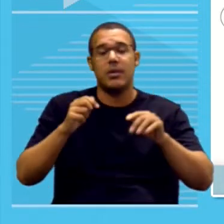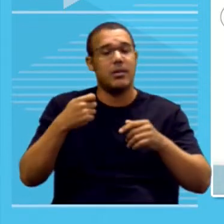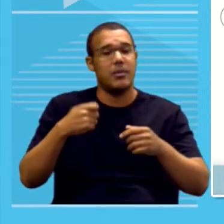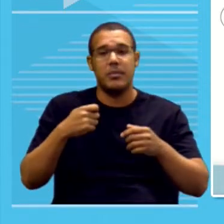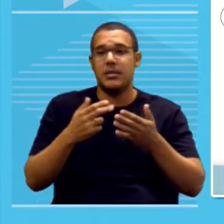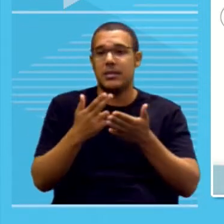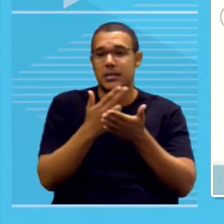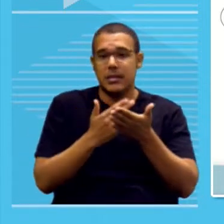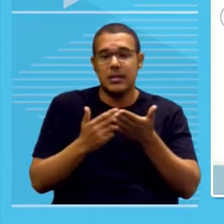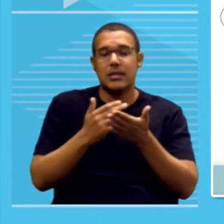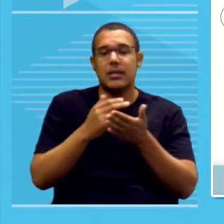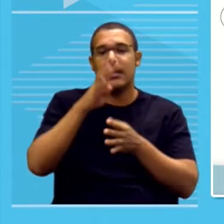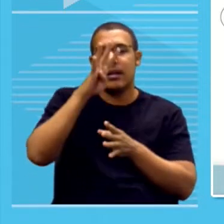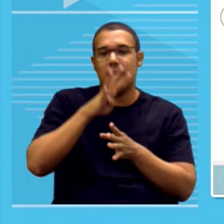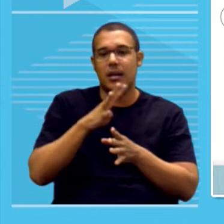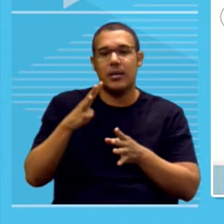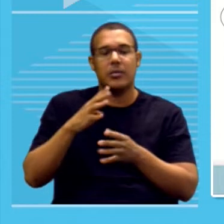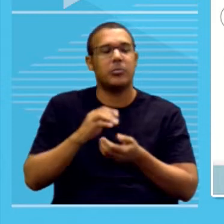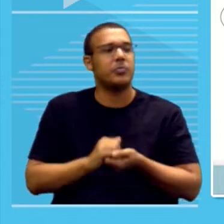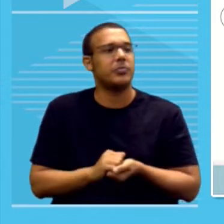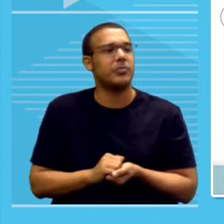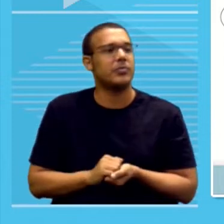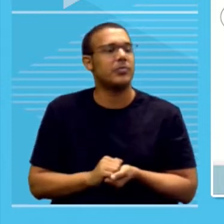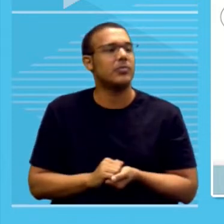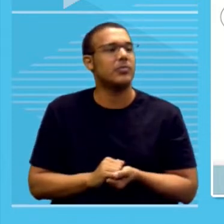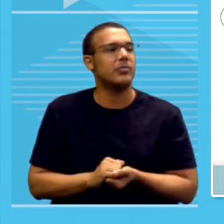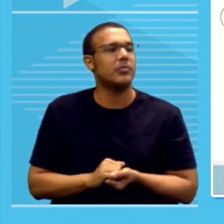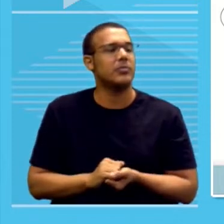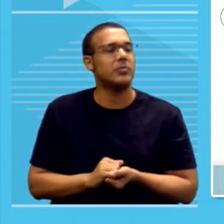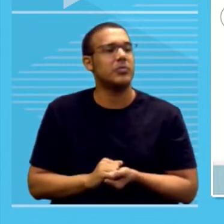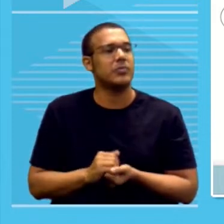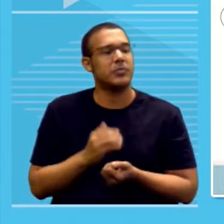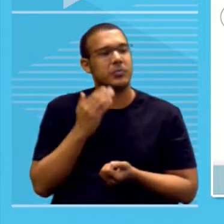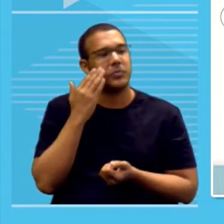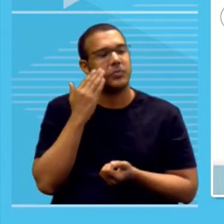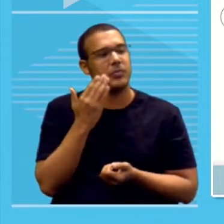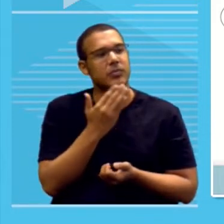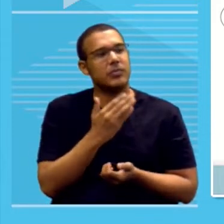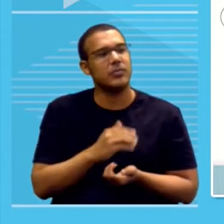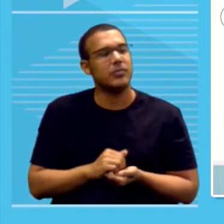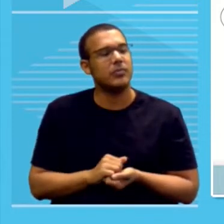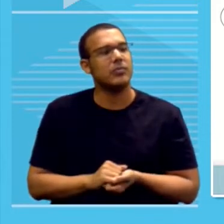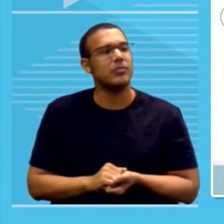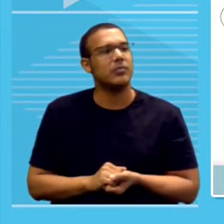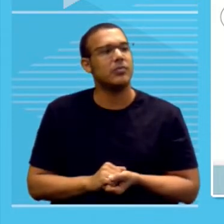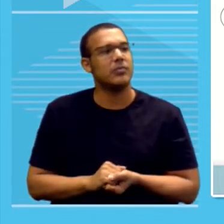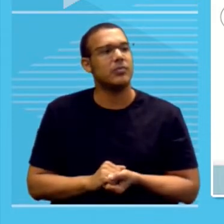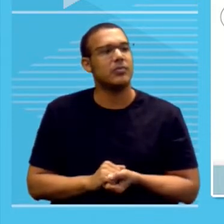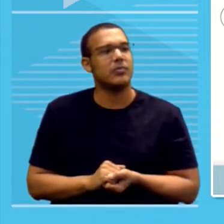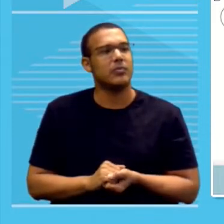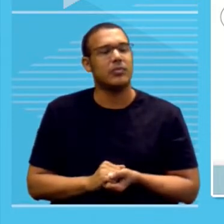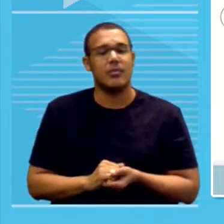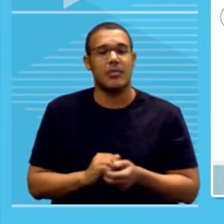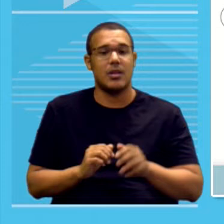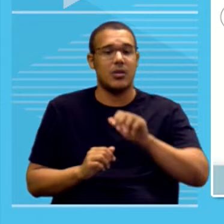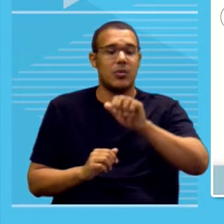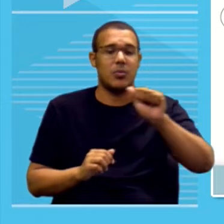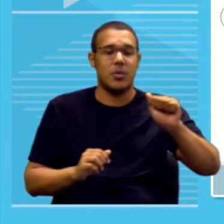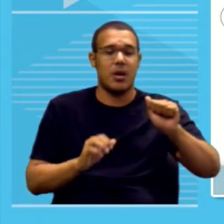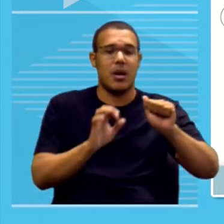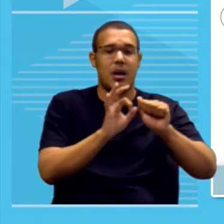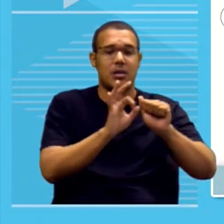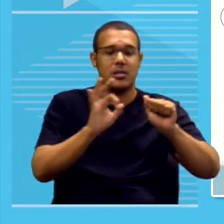0 + 2 ao quadrado que dá 4 a distância do a para o b